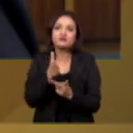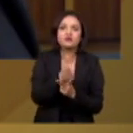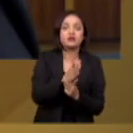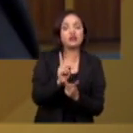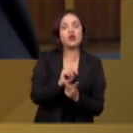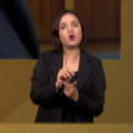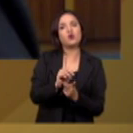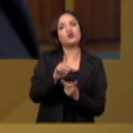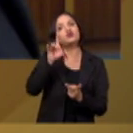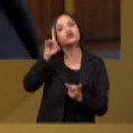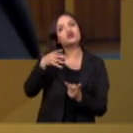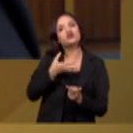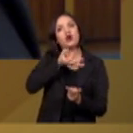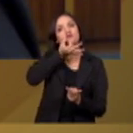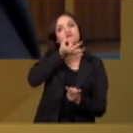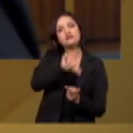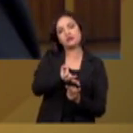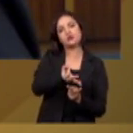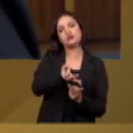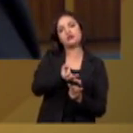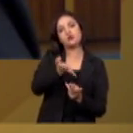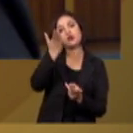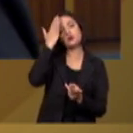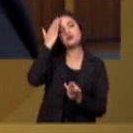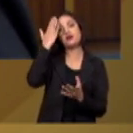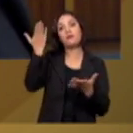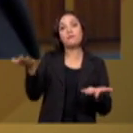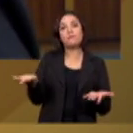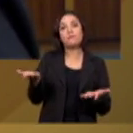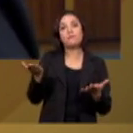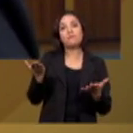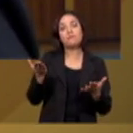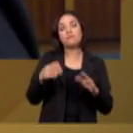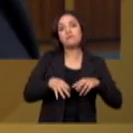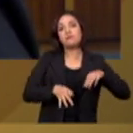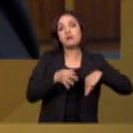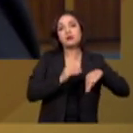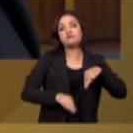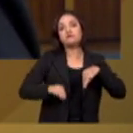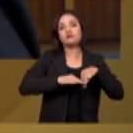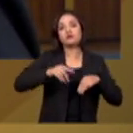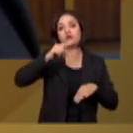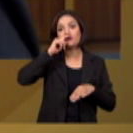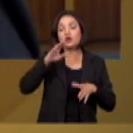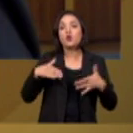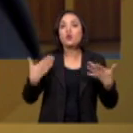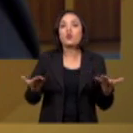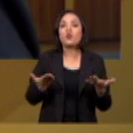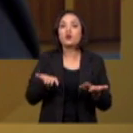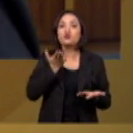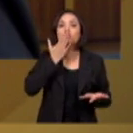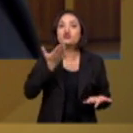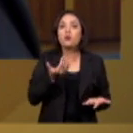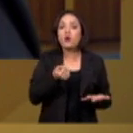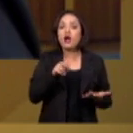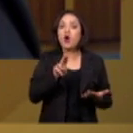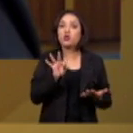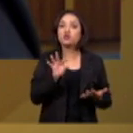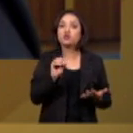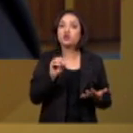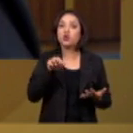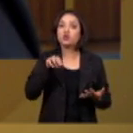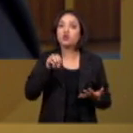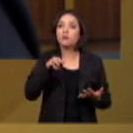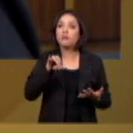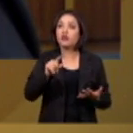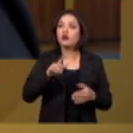gostaria de ouvir o eminente relator qual o sentido que dá autonomia para que nós